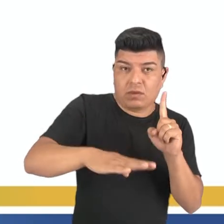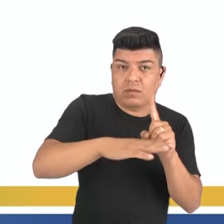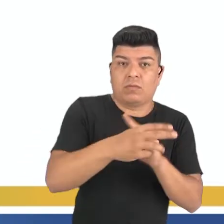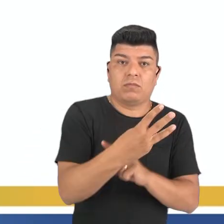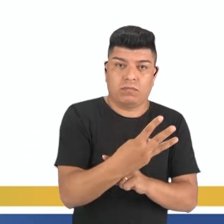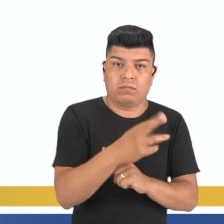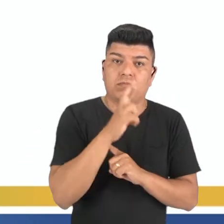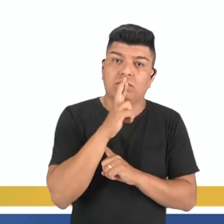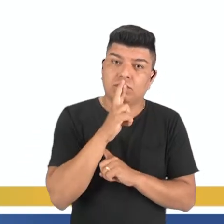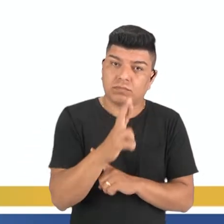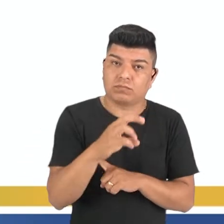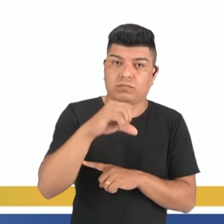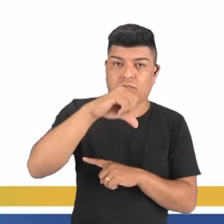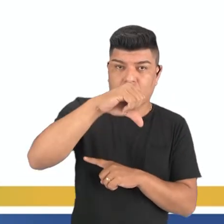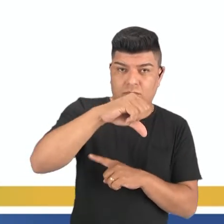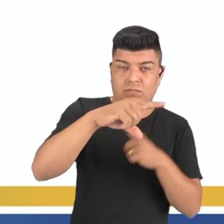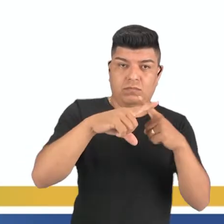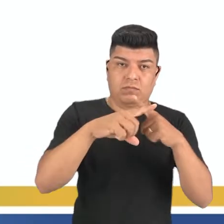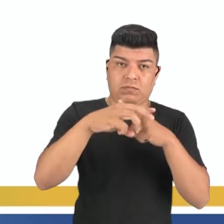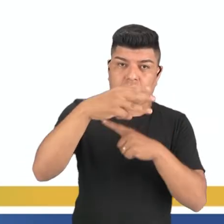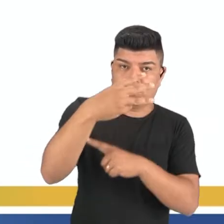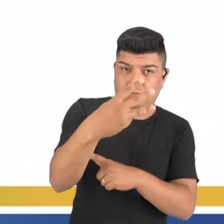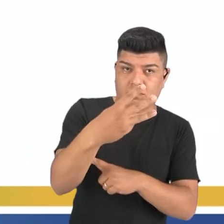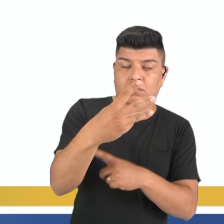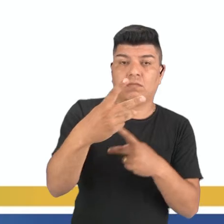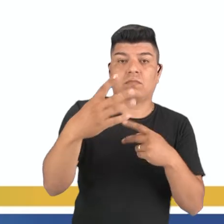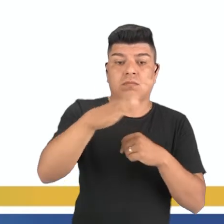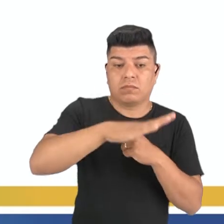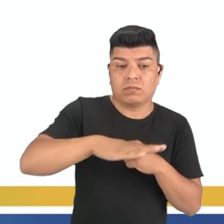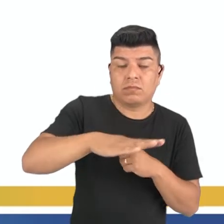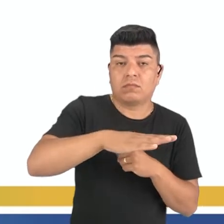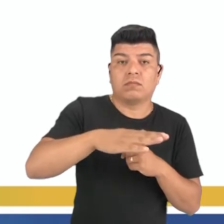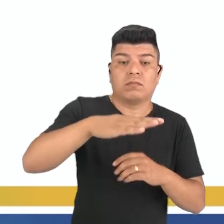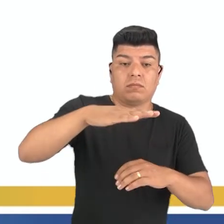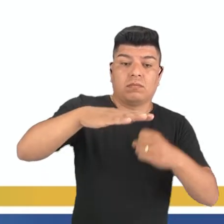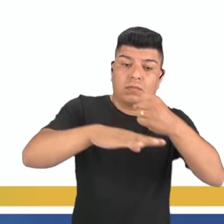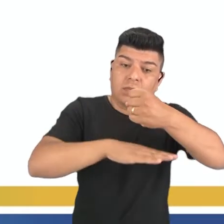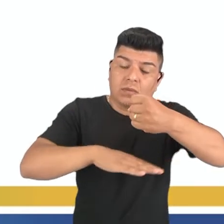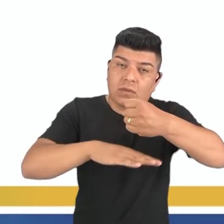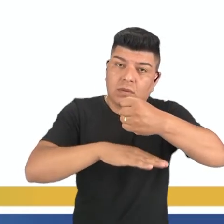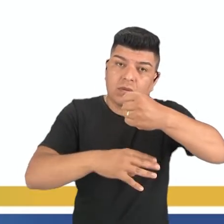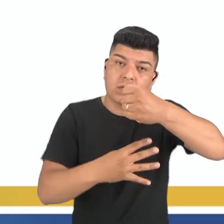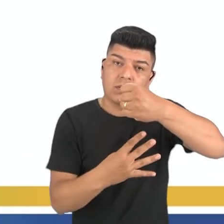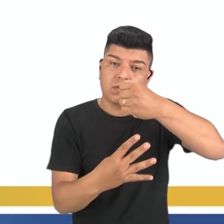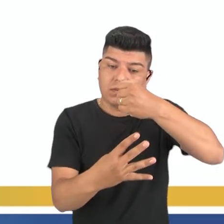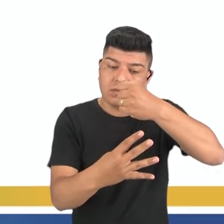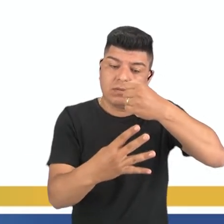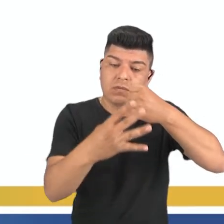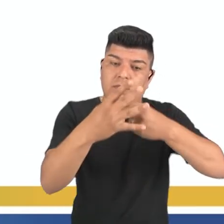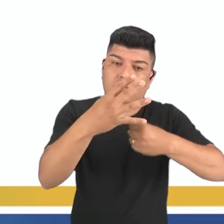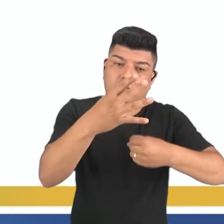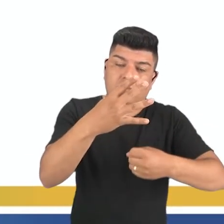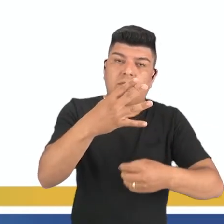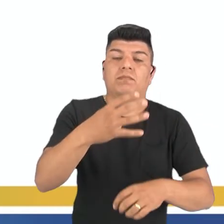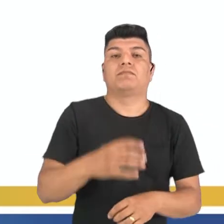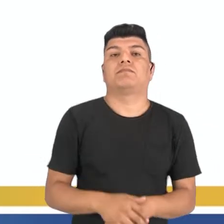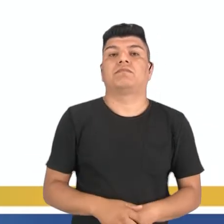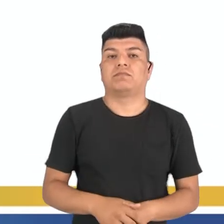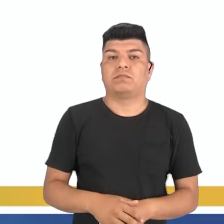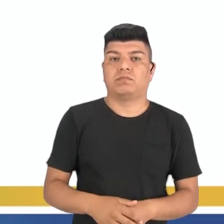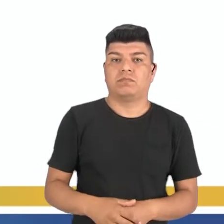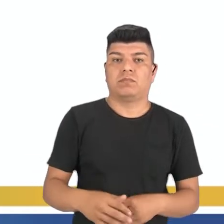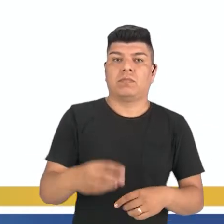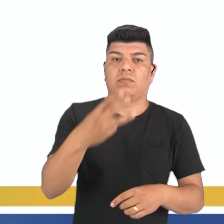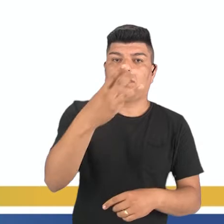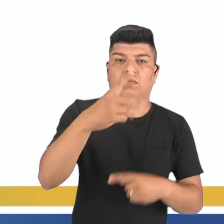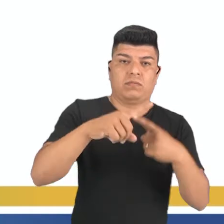a resposta, o 9, 3 vezes 3, tem que estar embaixo do 4, beleza? 3 vezes 4